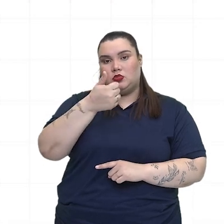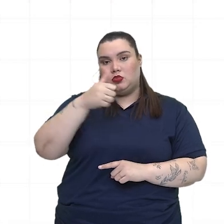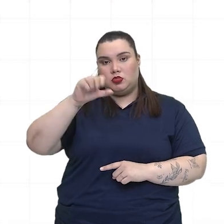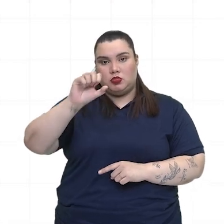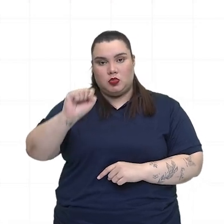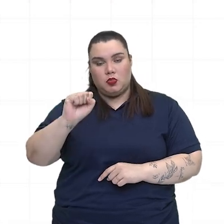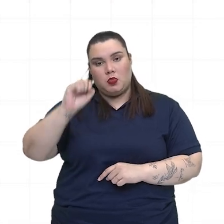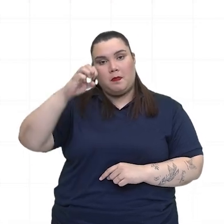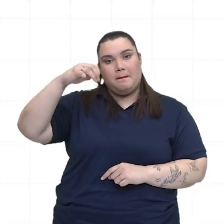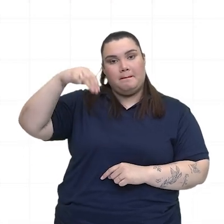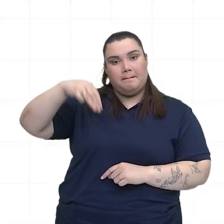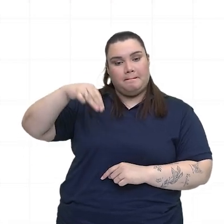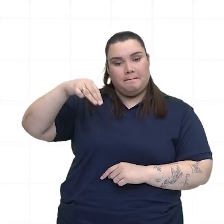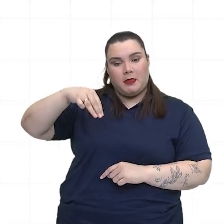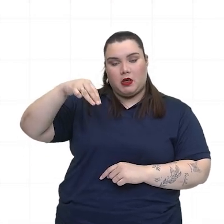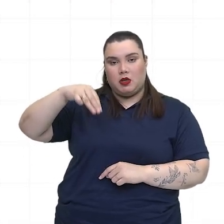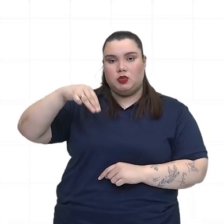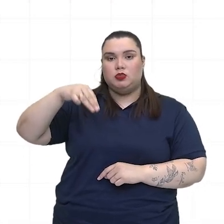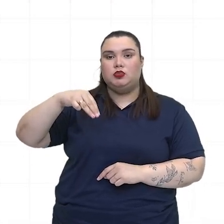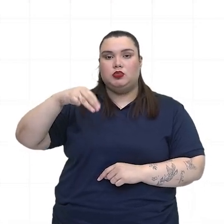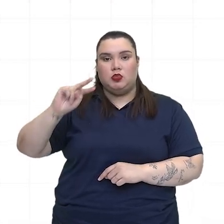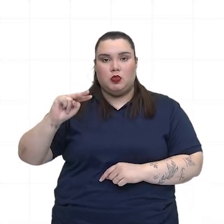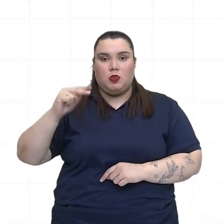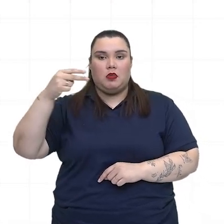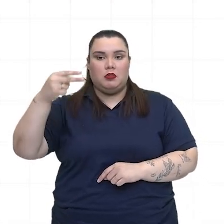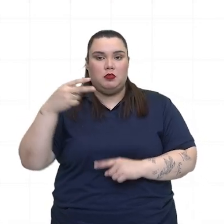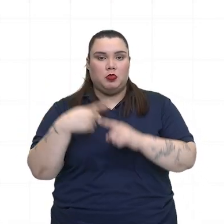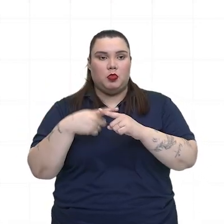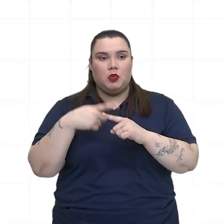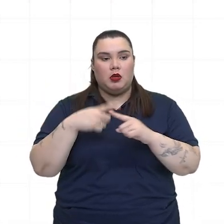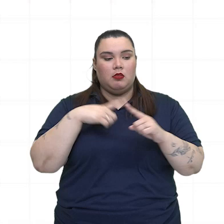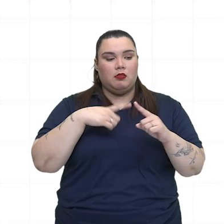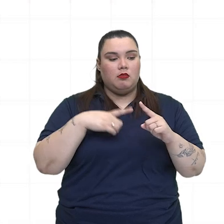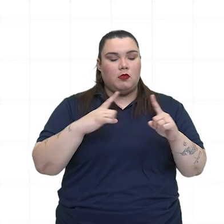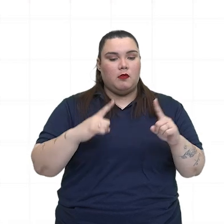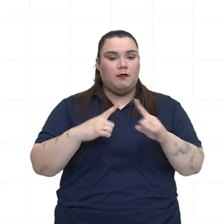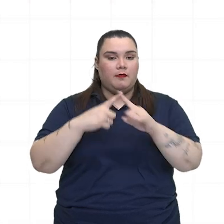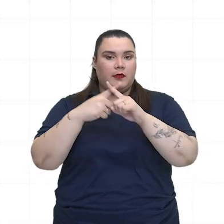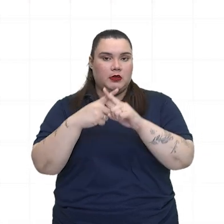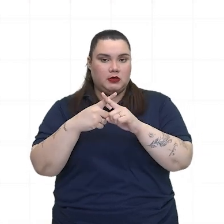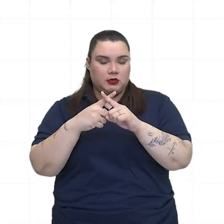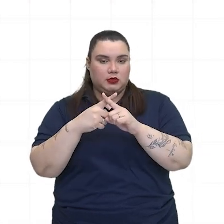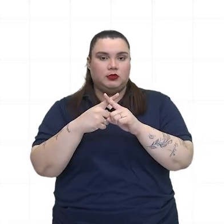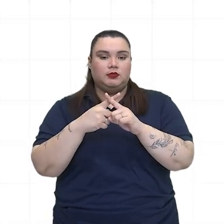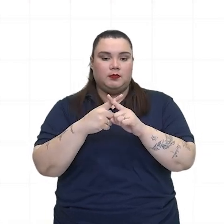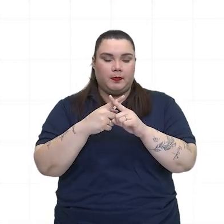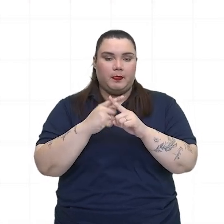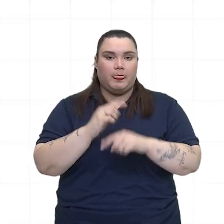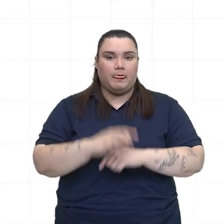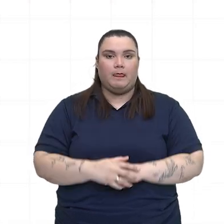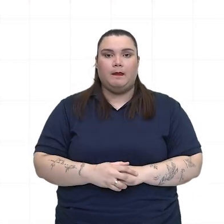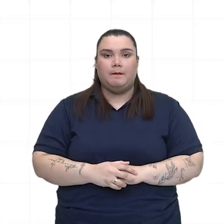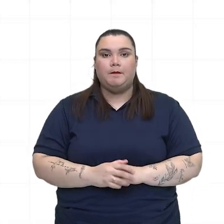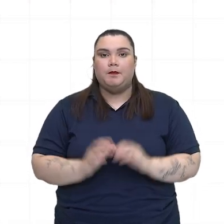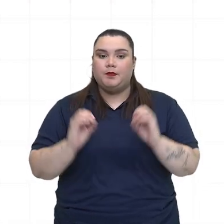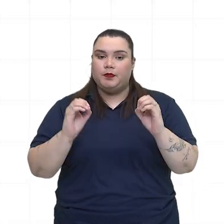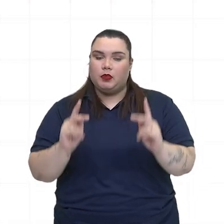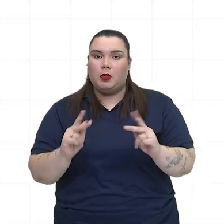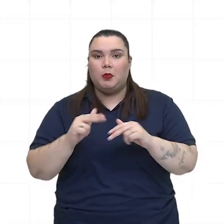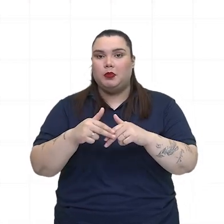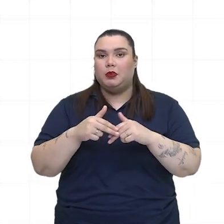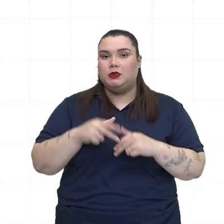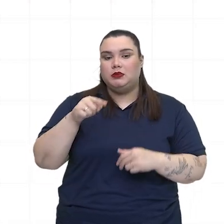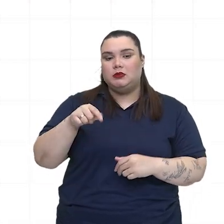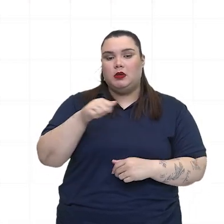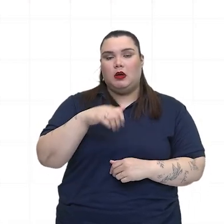Como eu estou multiplicando duas dimensões, m vezes m, m ao quadrado. Portanto, a